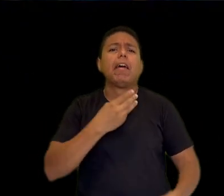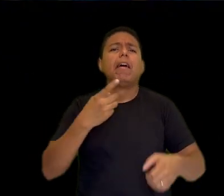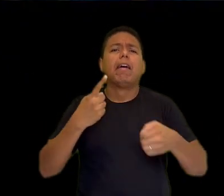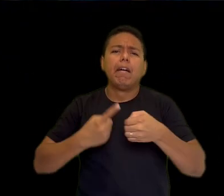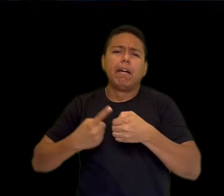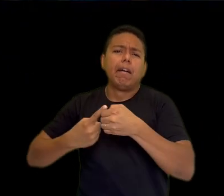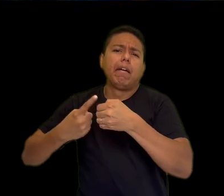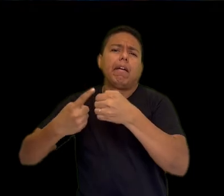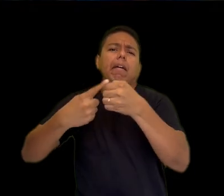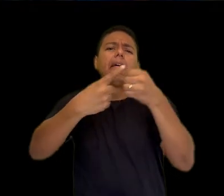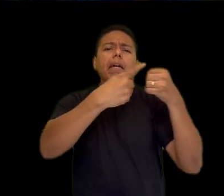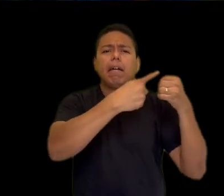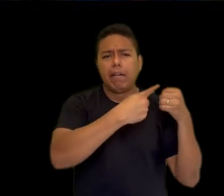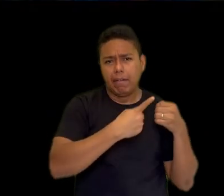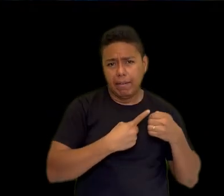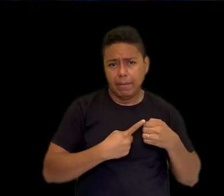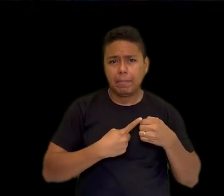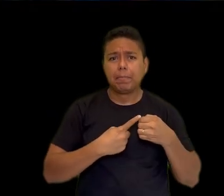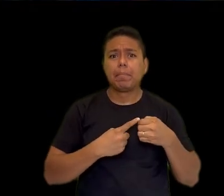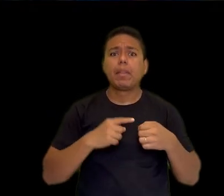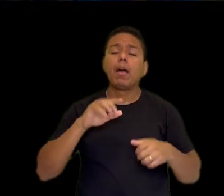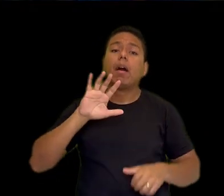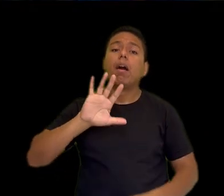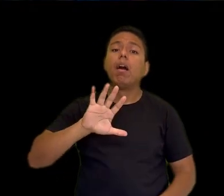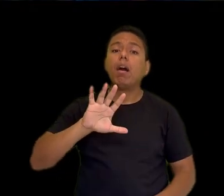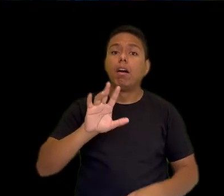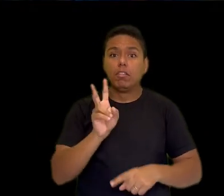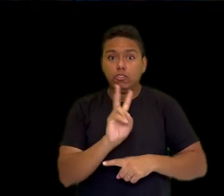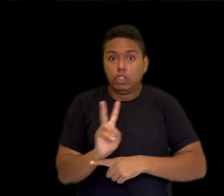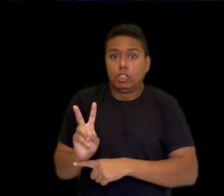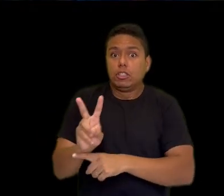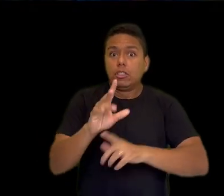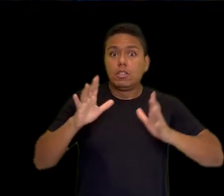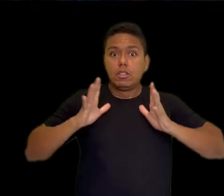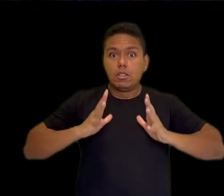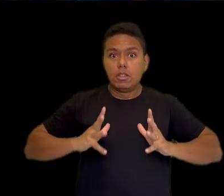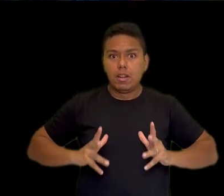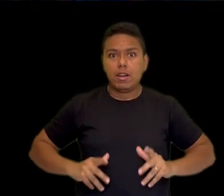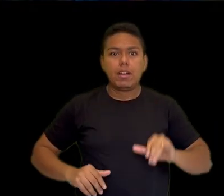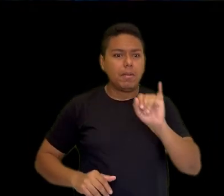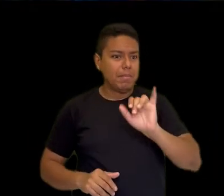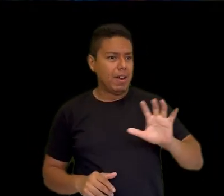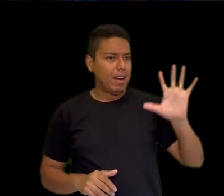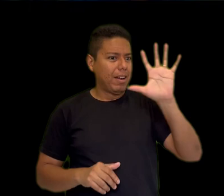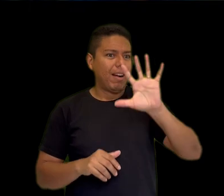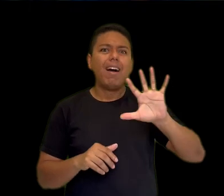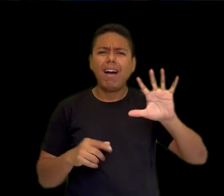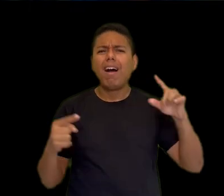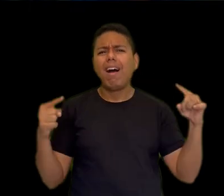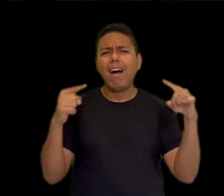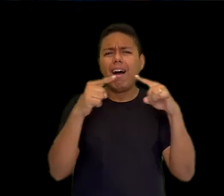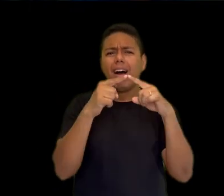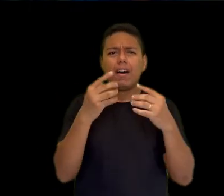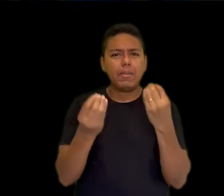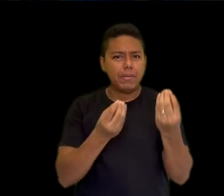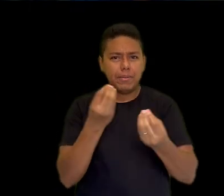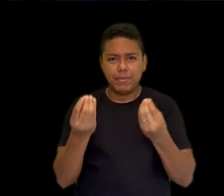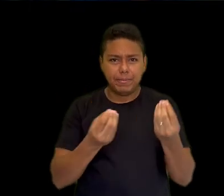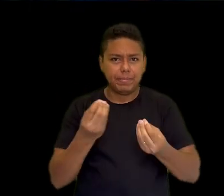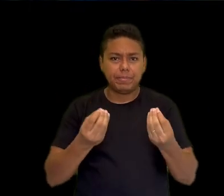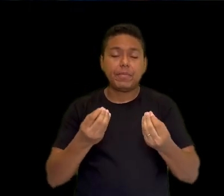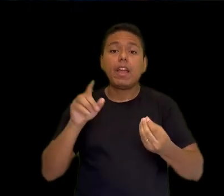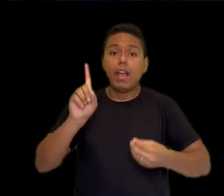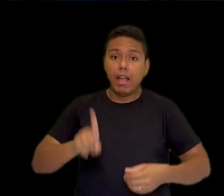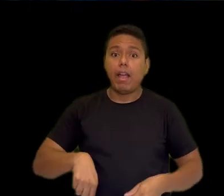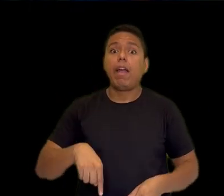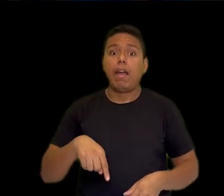várias cidades. E eu digo isso para falar que a vigilância sanitária, eu trago essa imagem para falar que a vigilância sanitária talvez